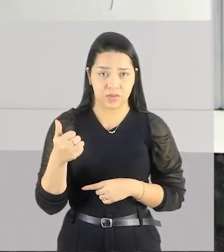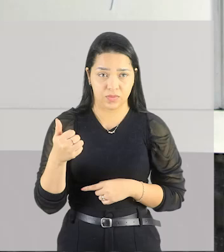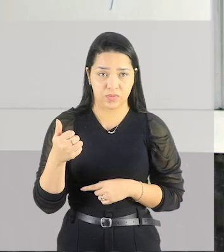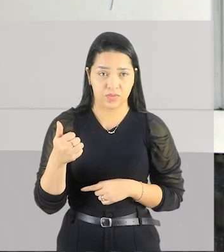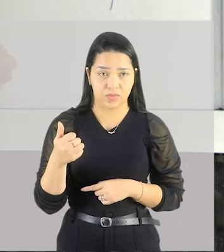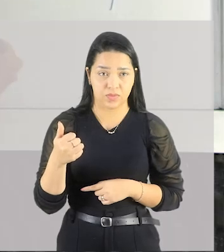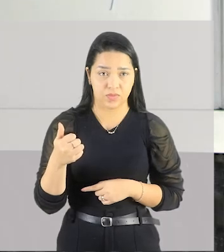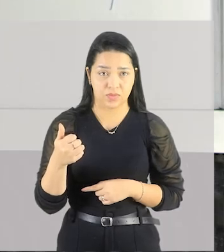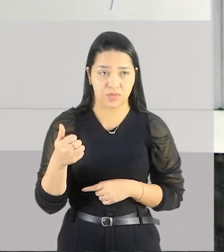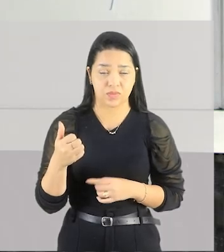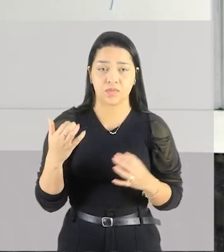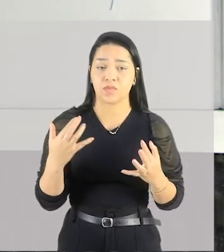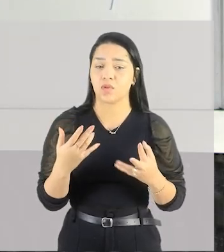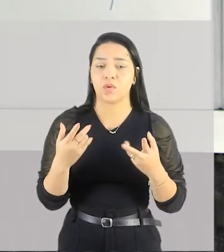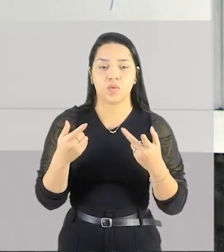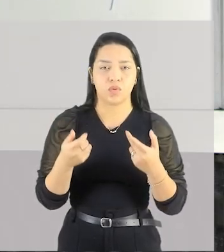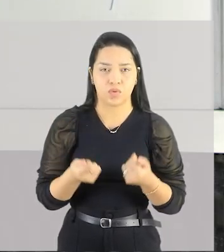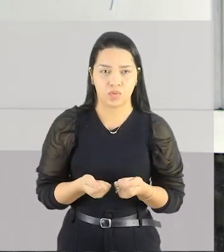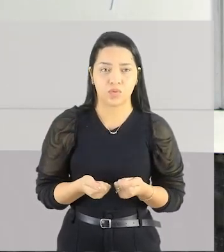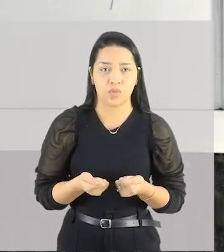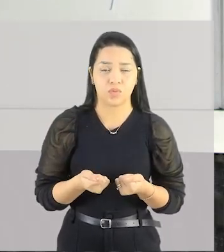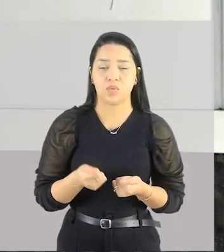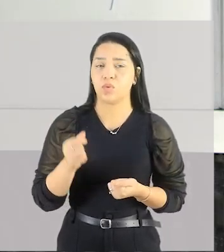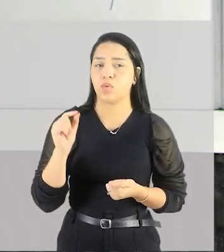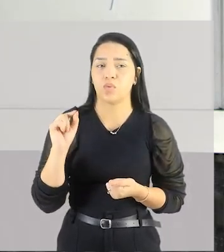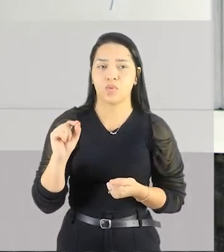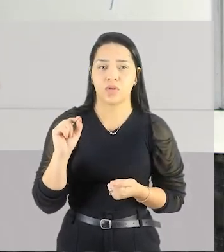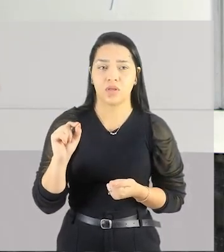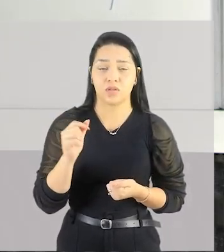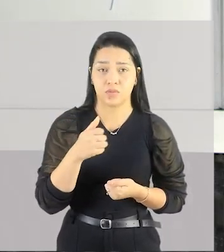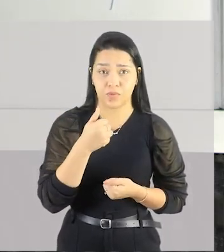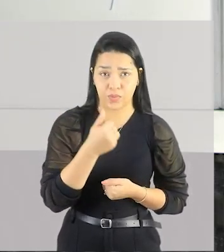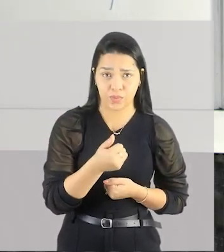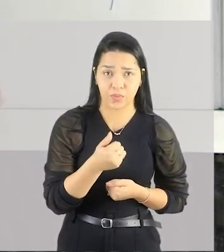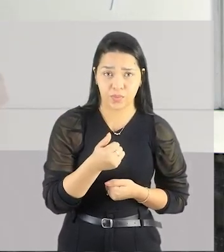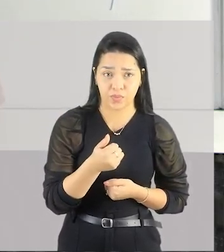ok? Então vai ficar C2